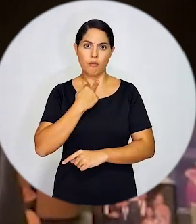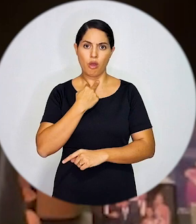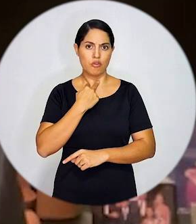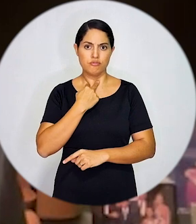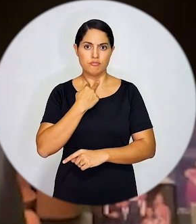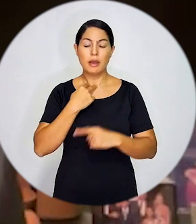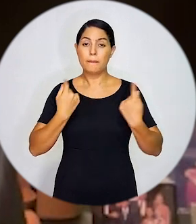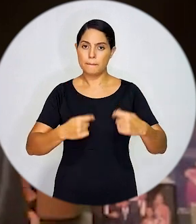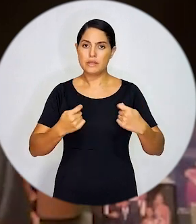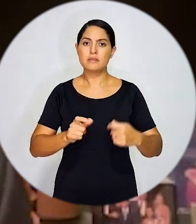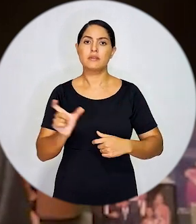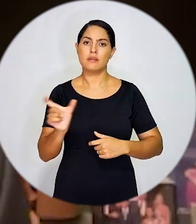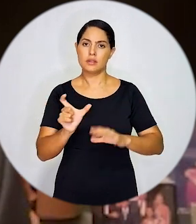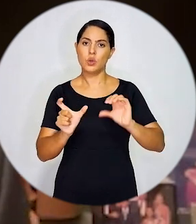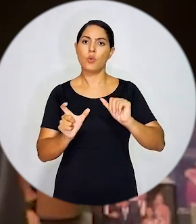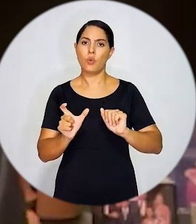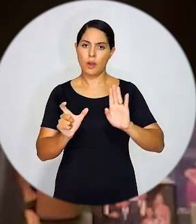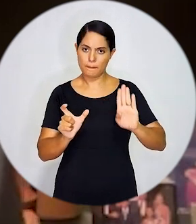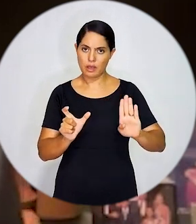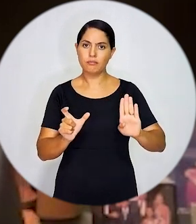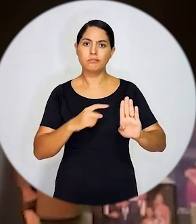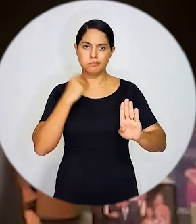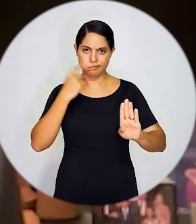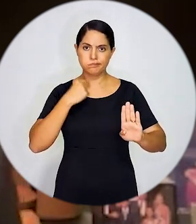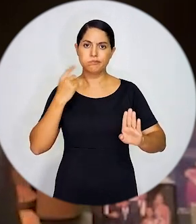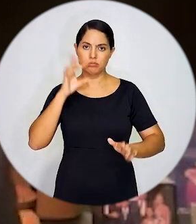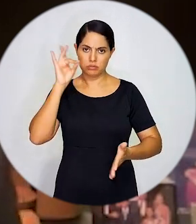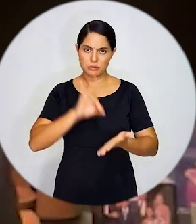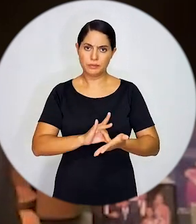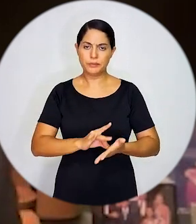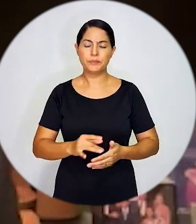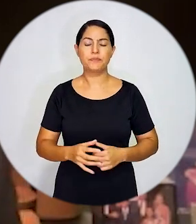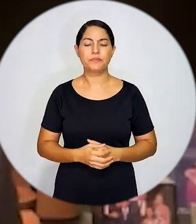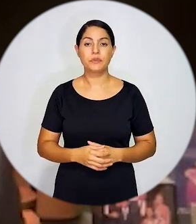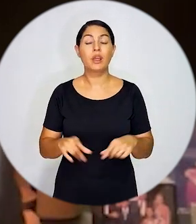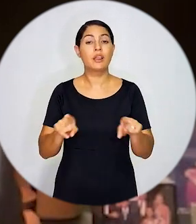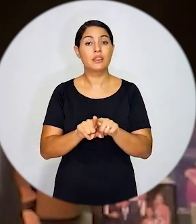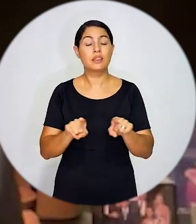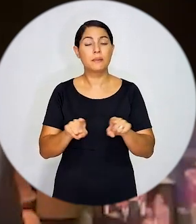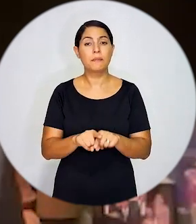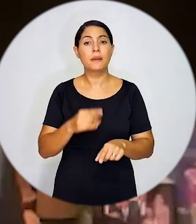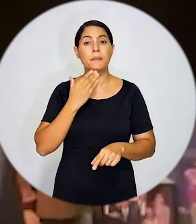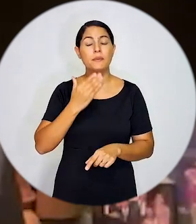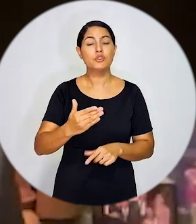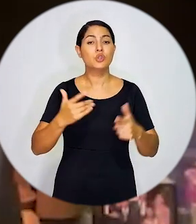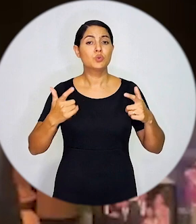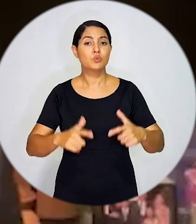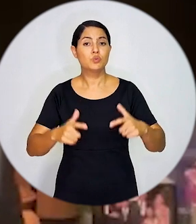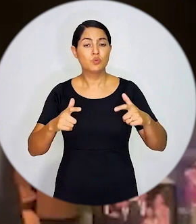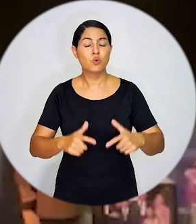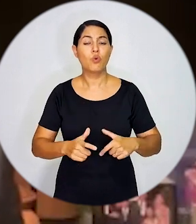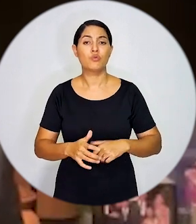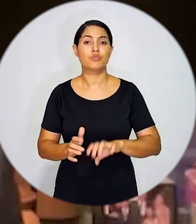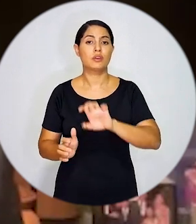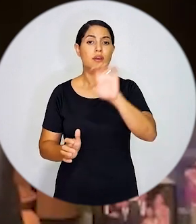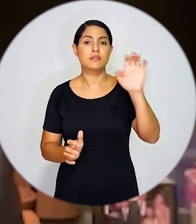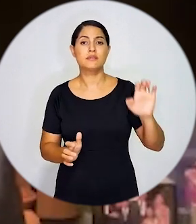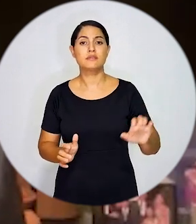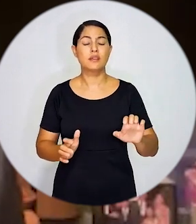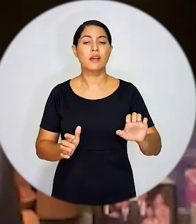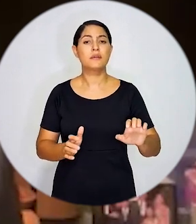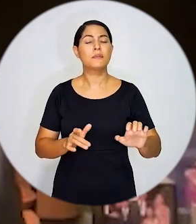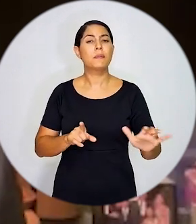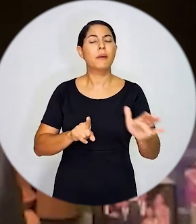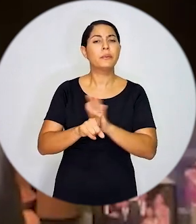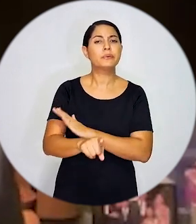algumas seccionais, inspiradas inclusive nessa decisão do órgão especial, vêm solicitando às juntas comerciais de cada estado